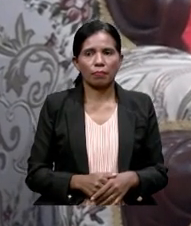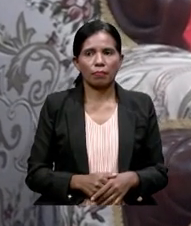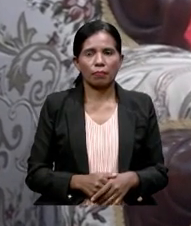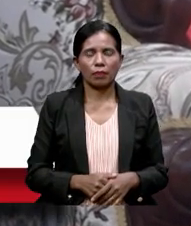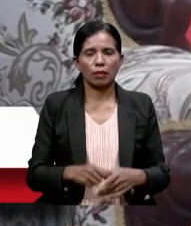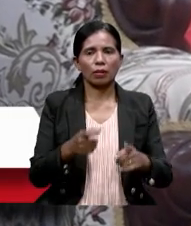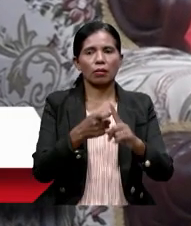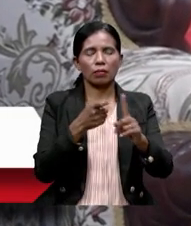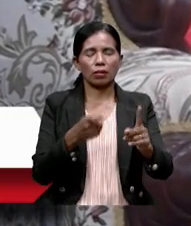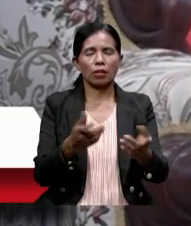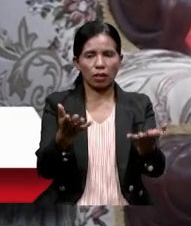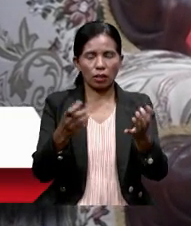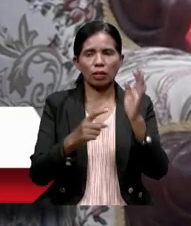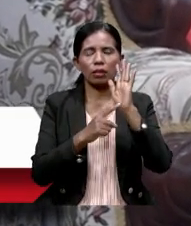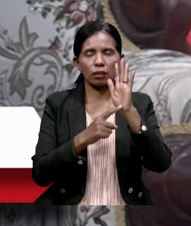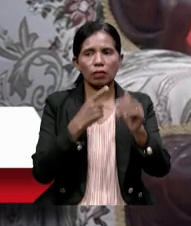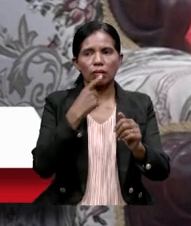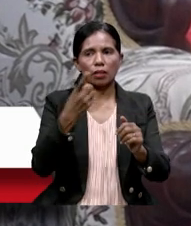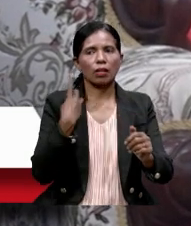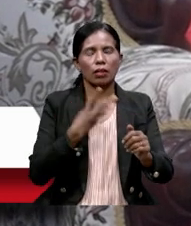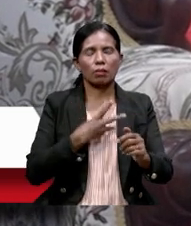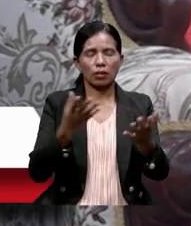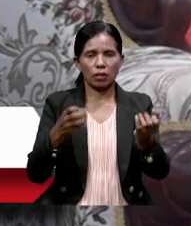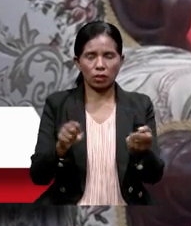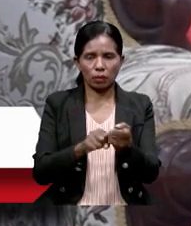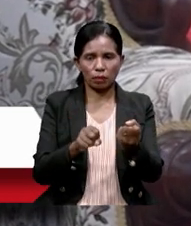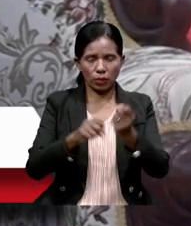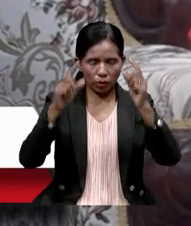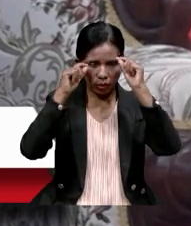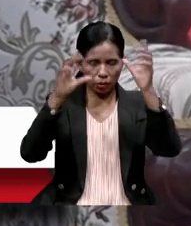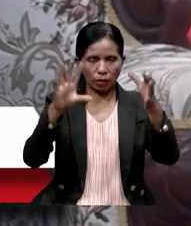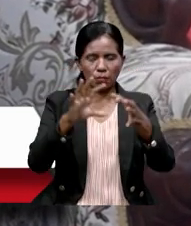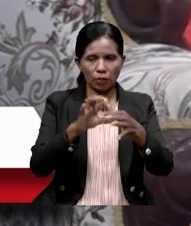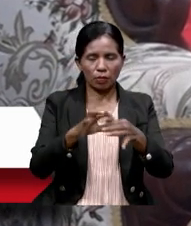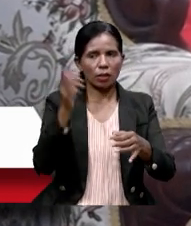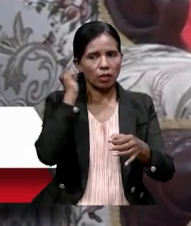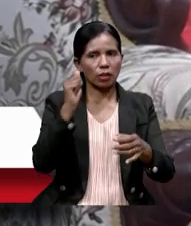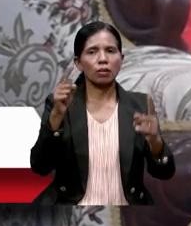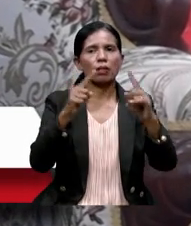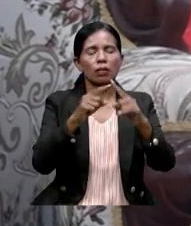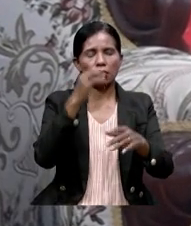Lihu si bibang ne akara katete ami mos apoyo Timor Leste ba membro pleno ASEAN no ba oin.